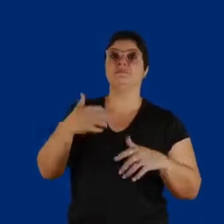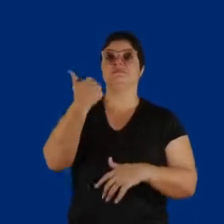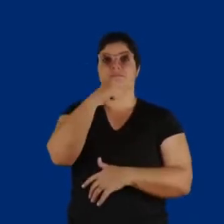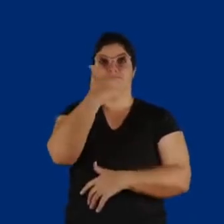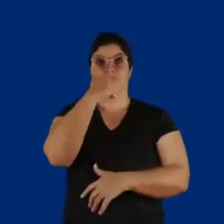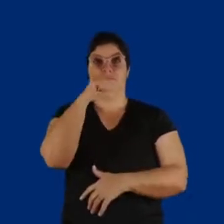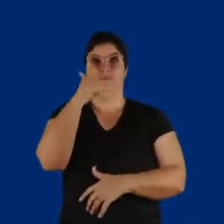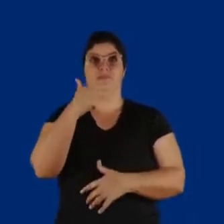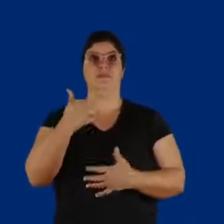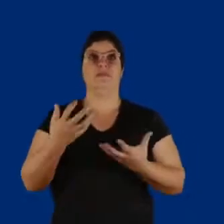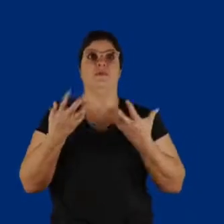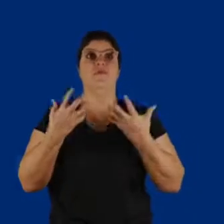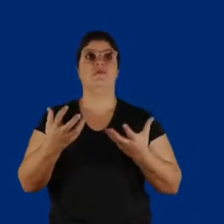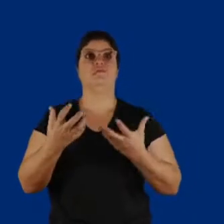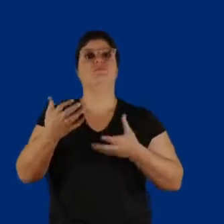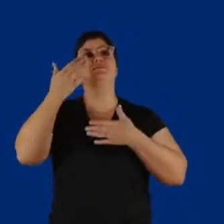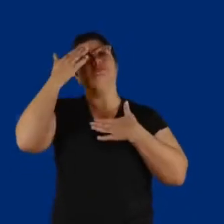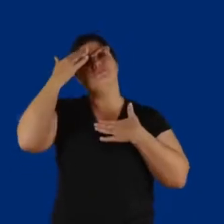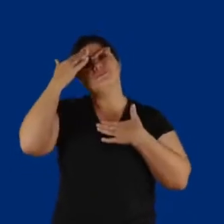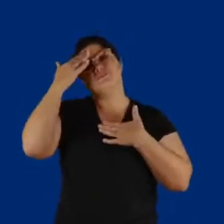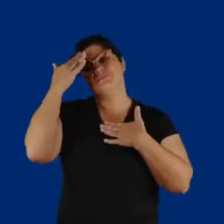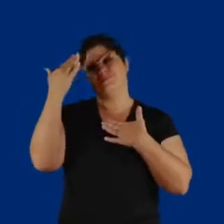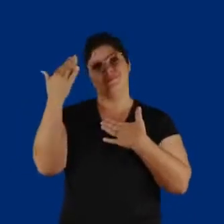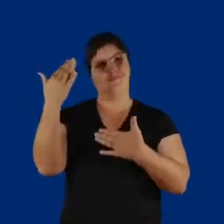eu quero agradecer